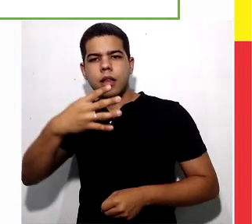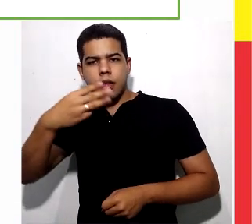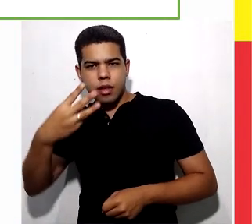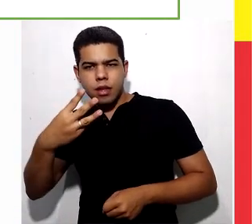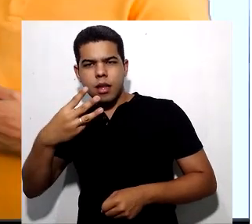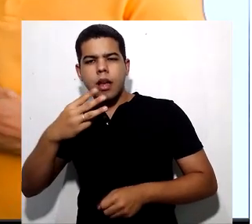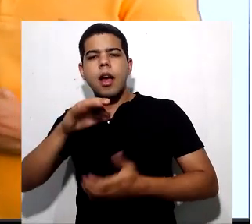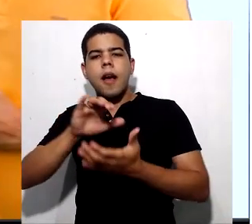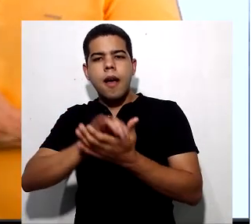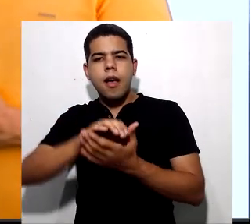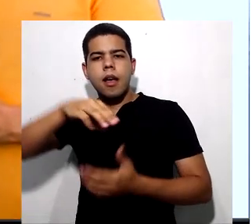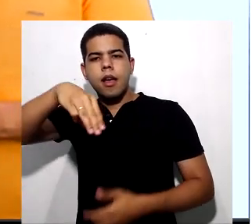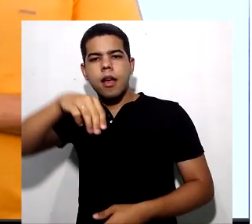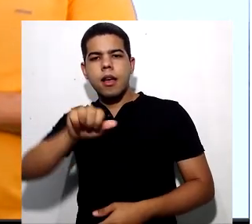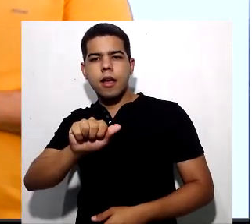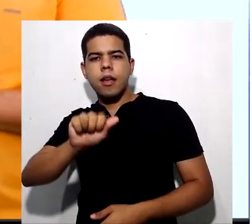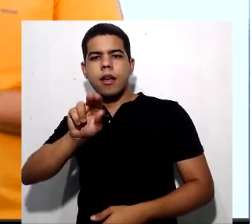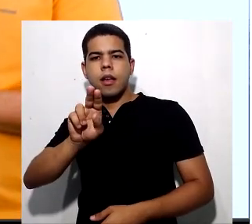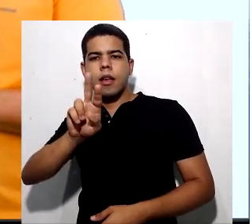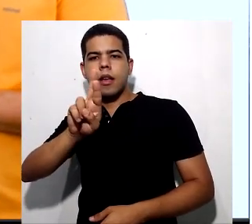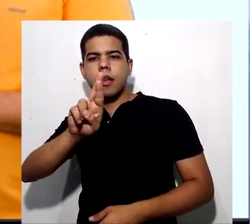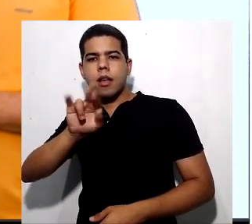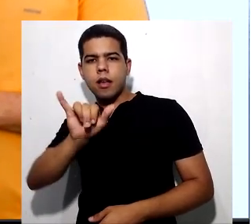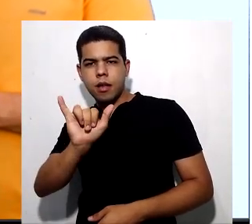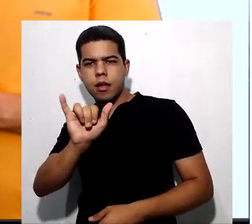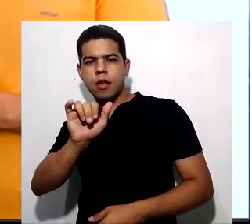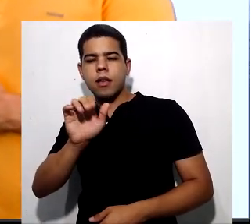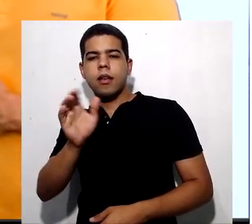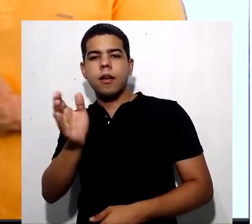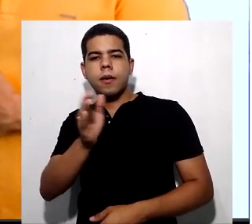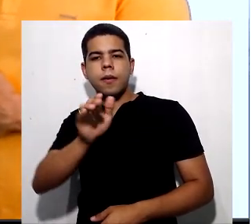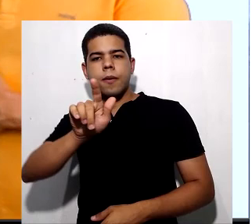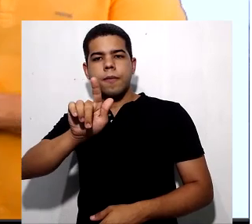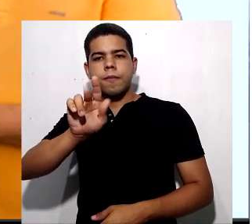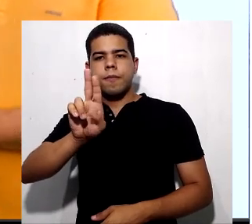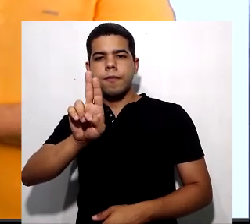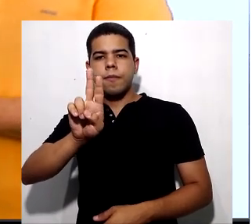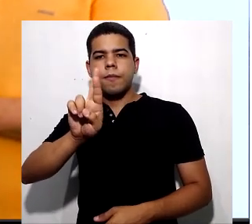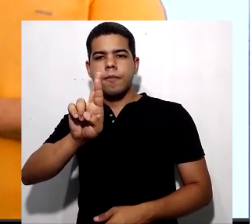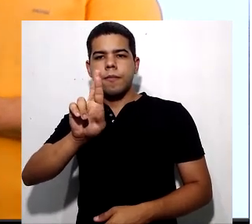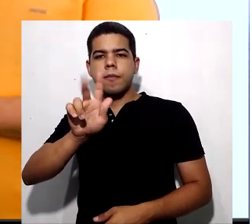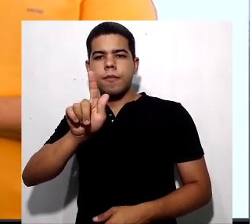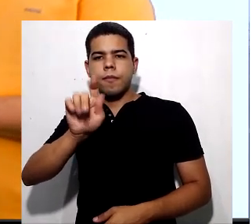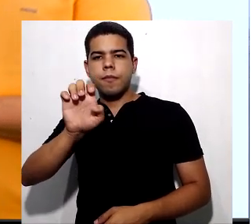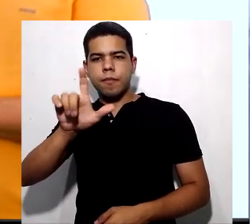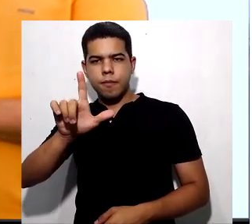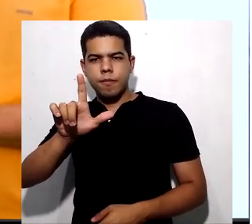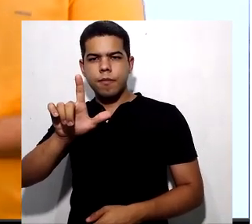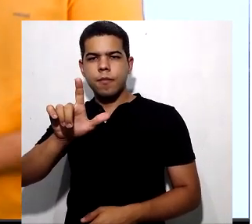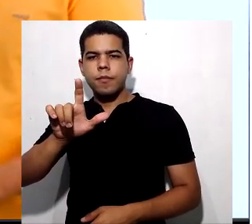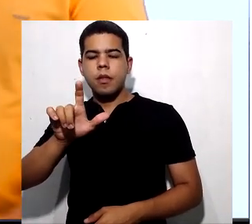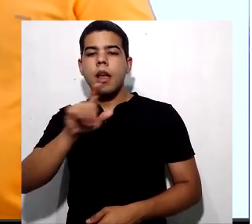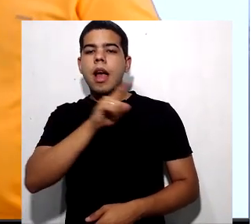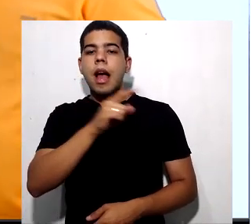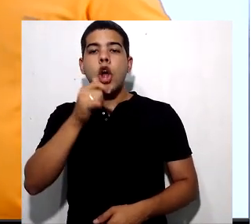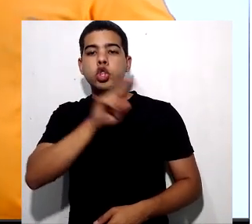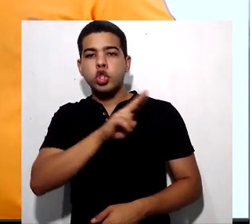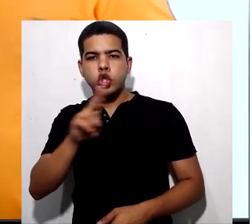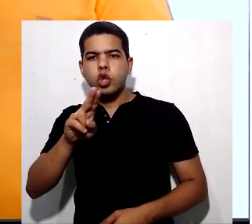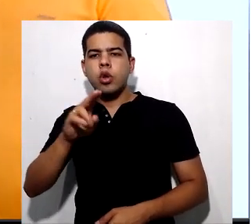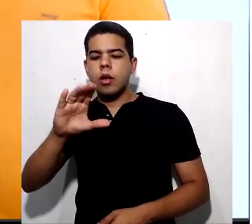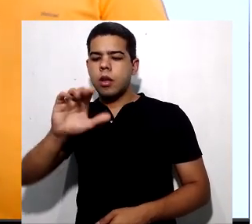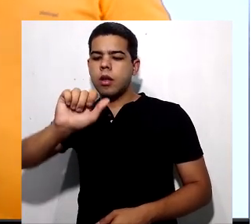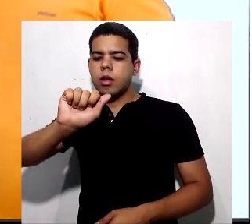Lispector casa-se com Mauri Valente Gurgel. Mauri Gurgel Valente, ela casa-se com ele e ela passa a ser Clarice